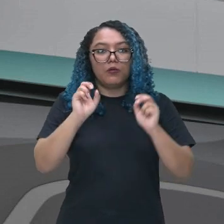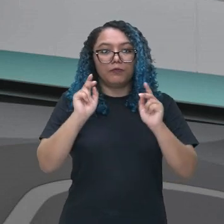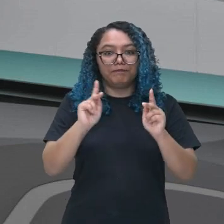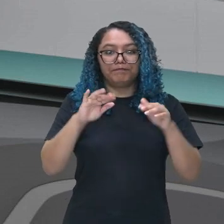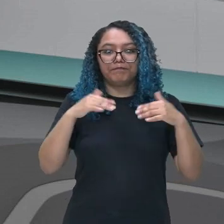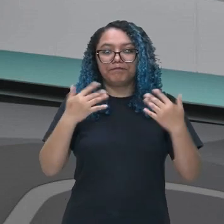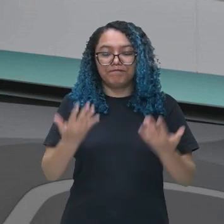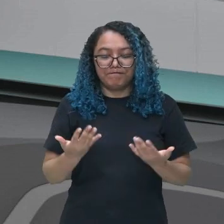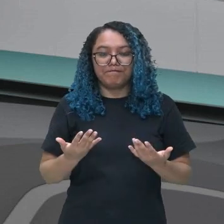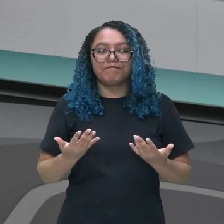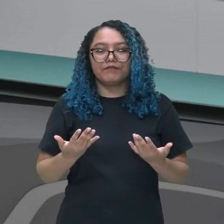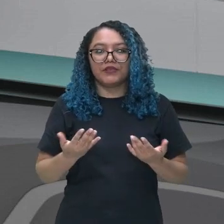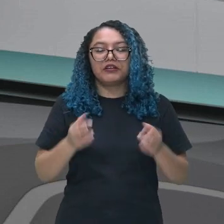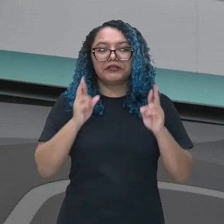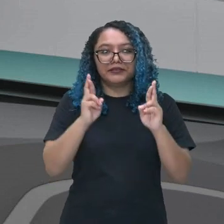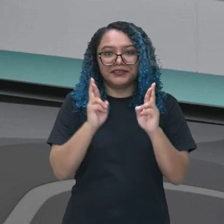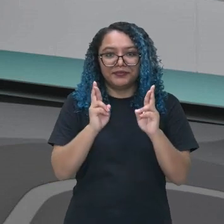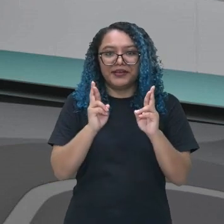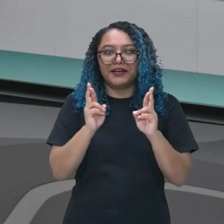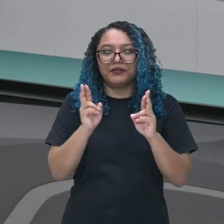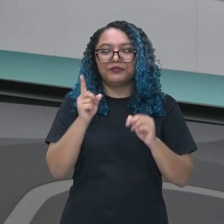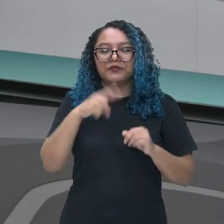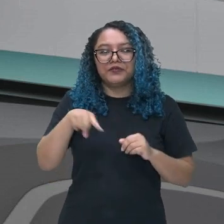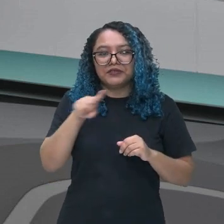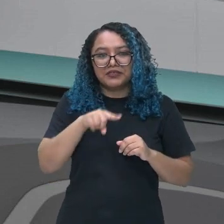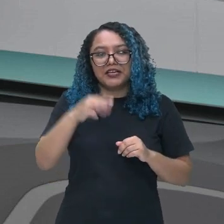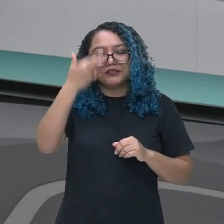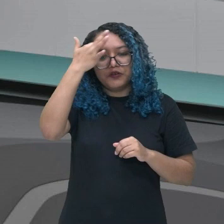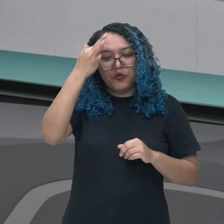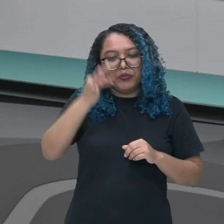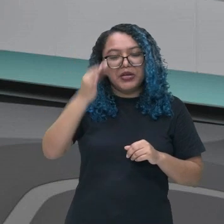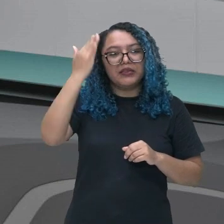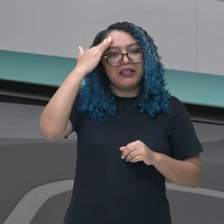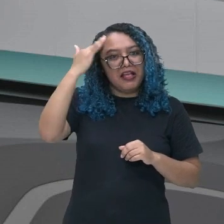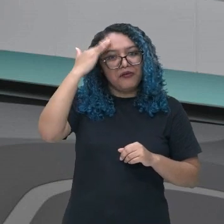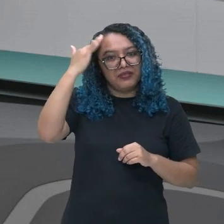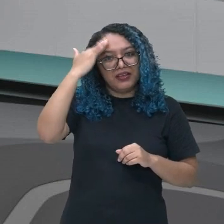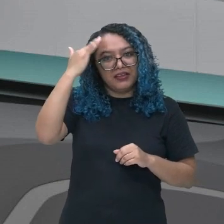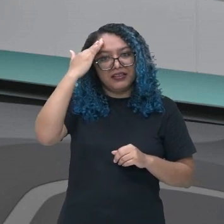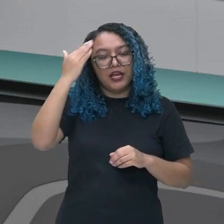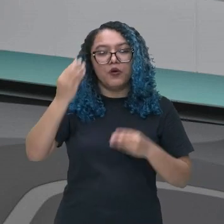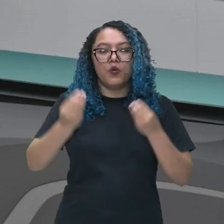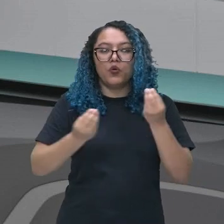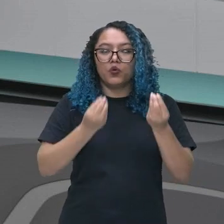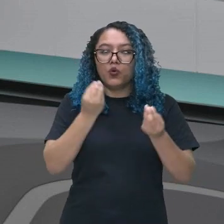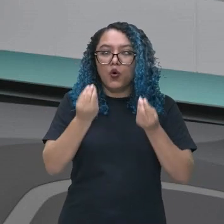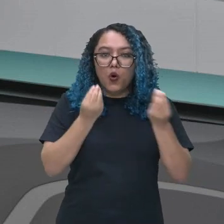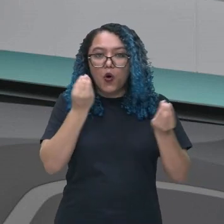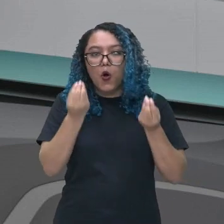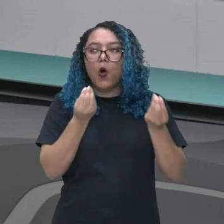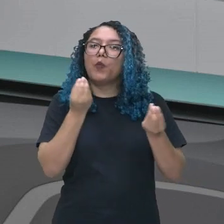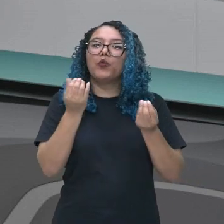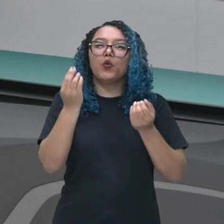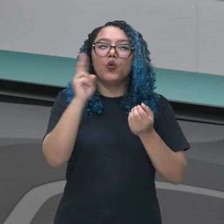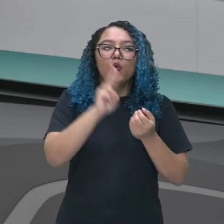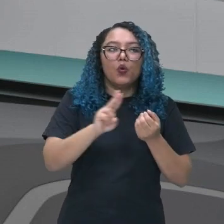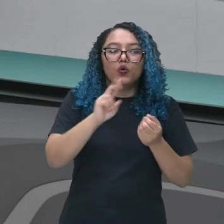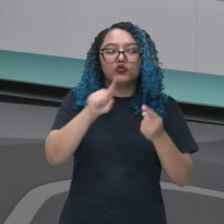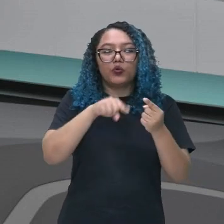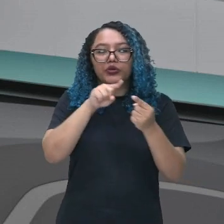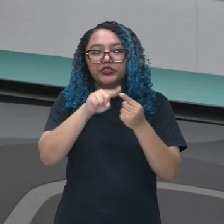E aí, gente, espero que vocês tenham compreendido aqui o uso das fake news,